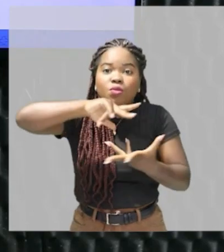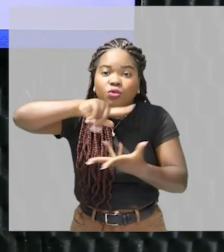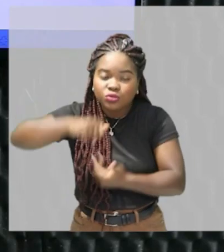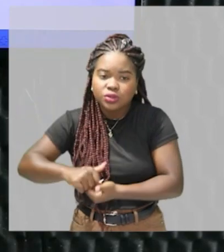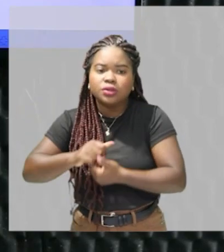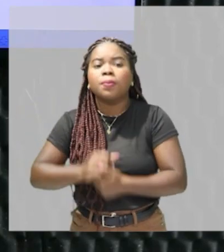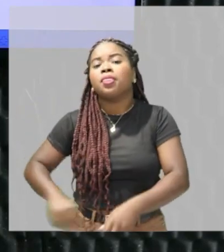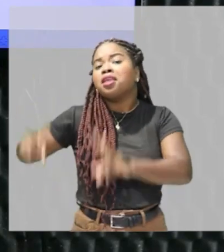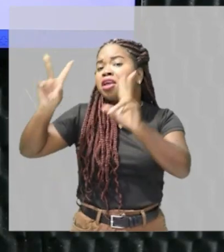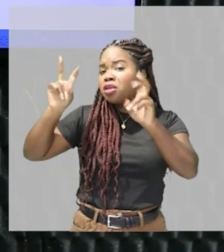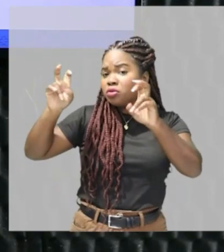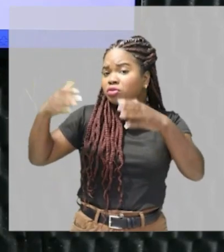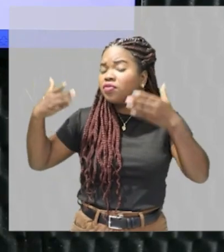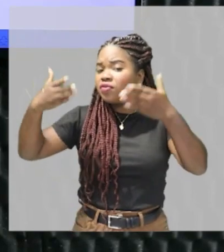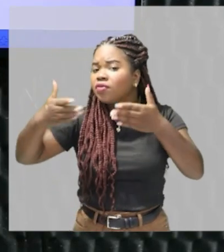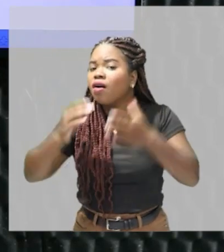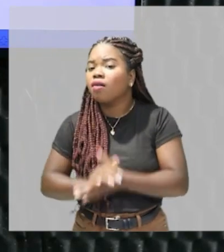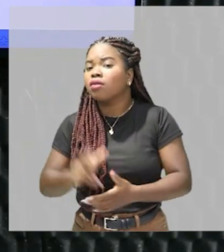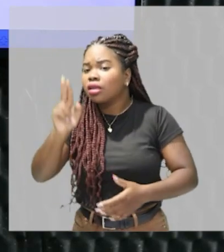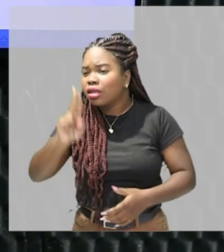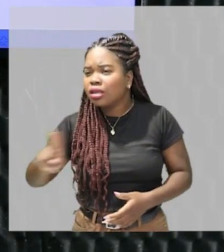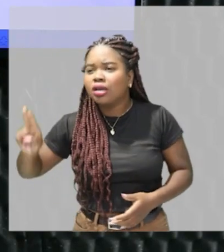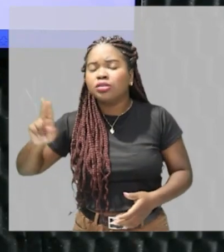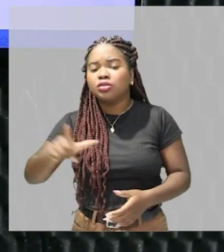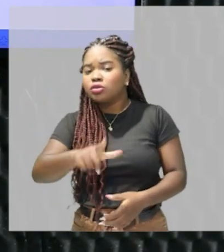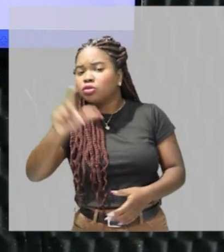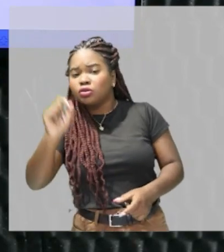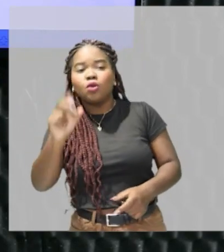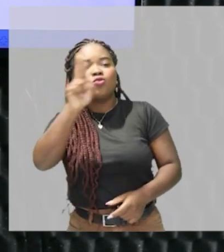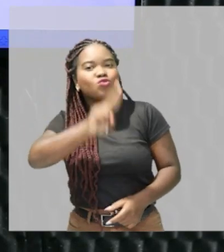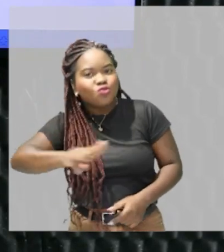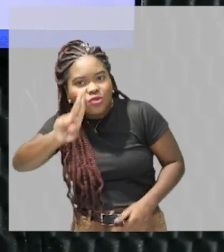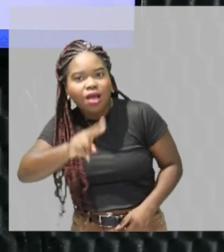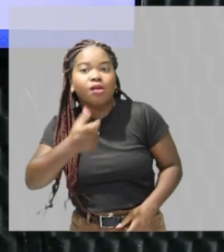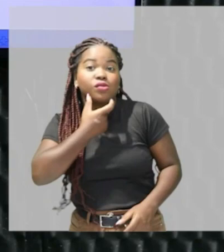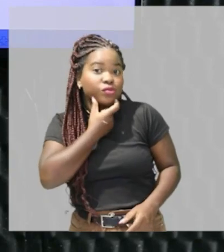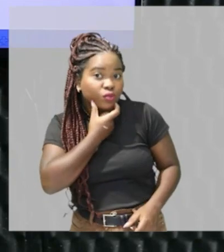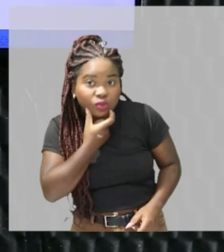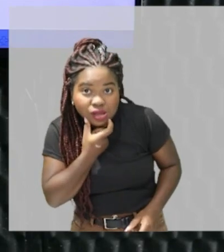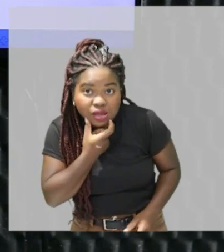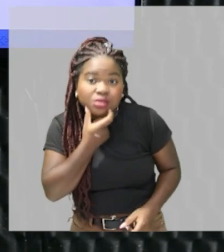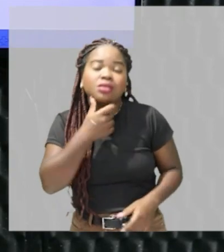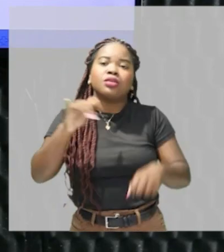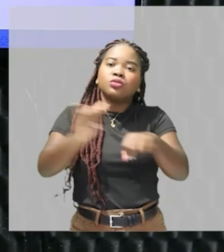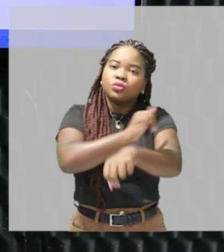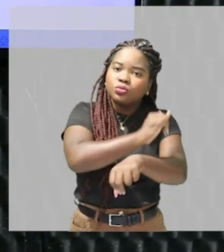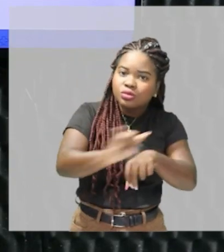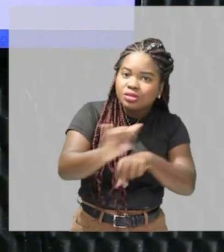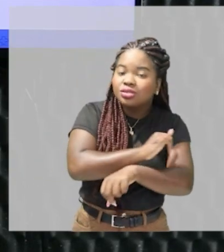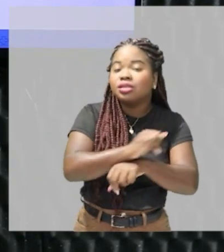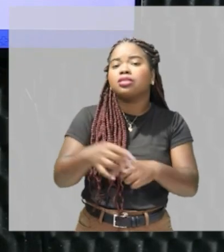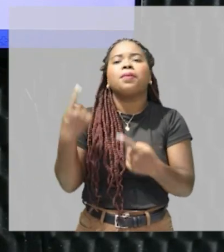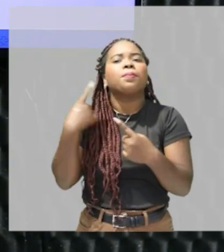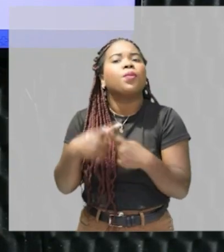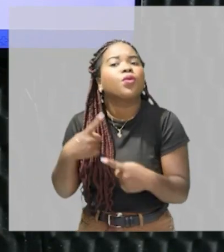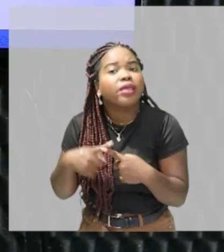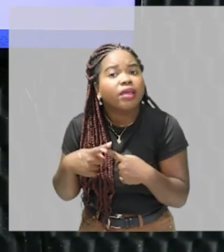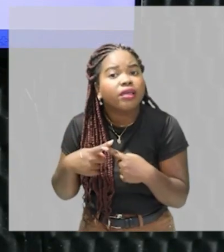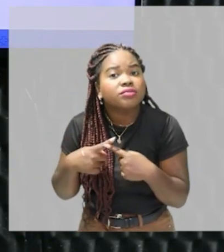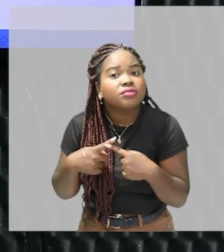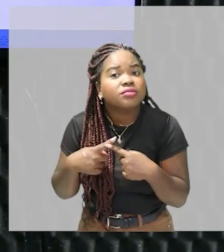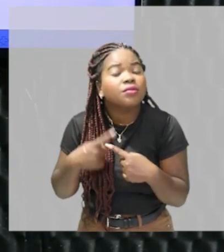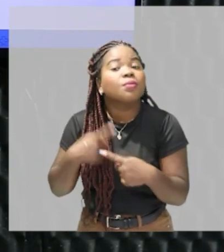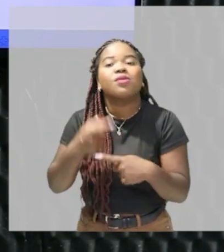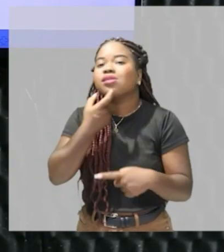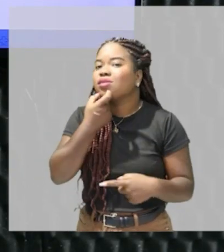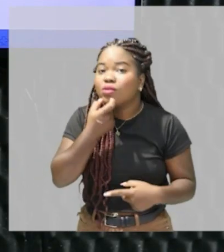título destaca que a universidade decidiu usar o inglês, usar a língua inglesa. Por que a língua inglesa? Porque